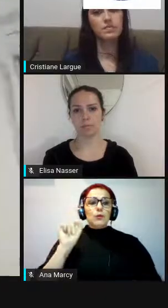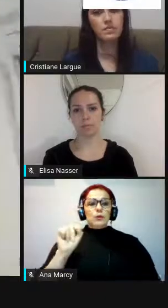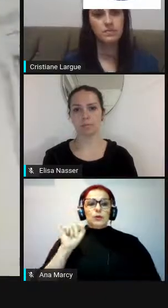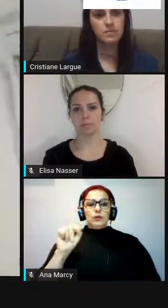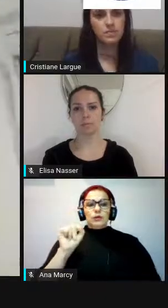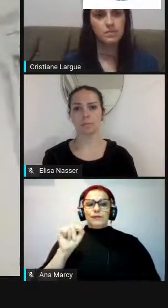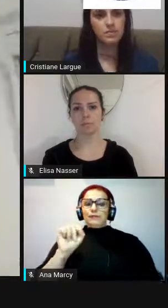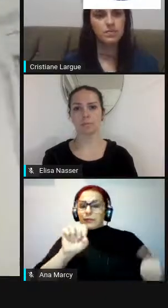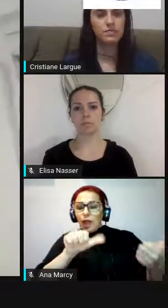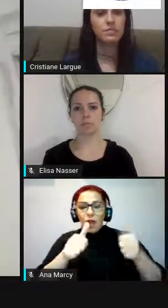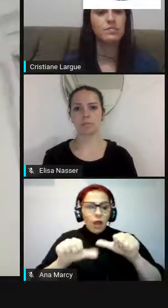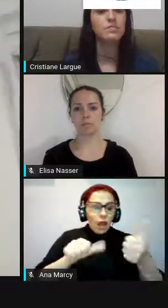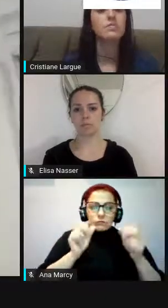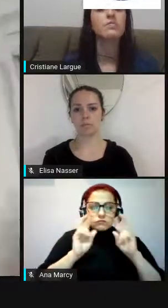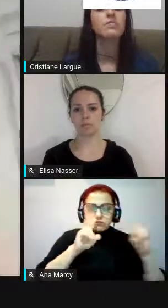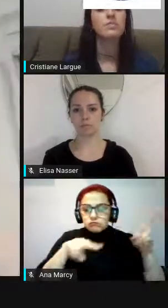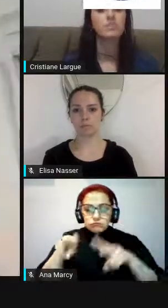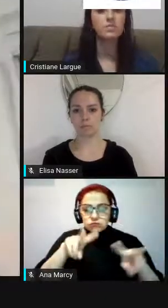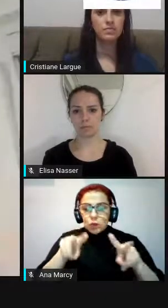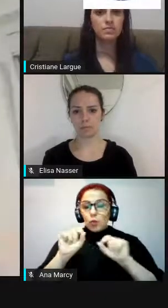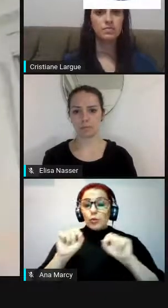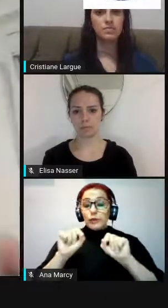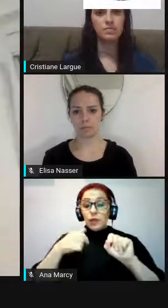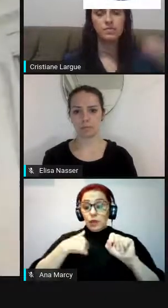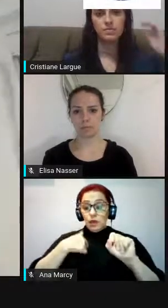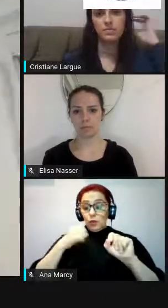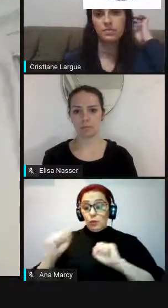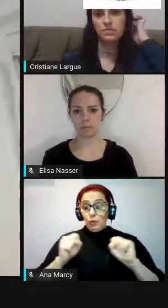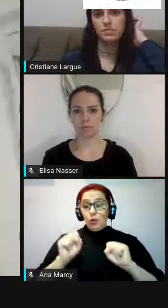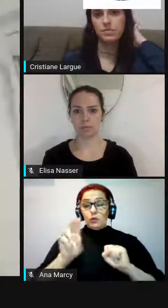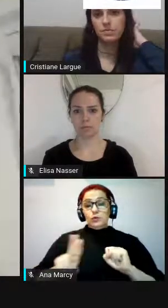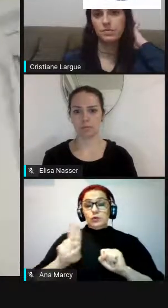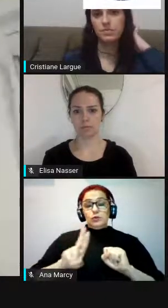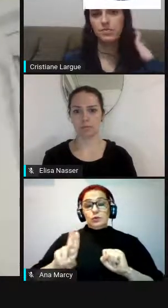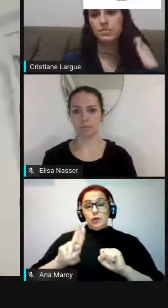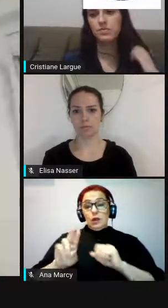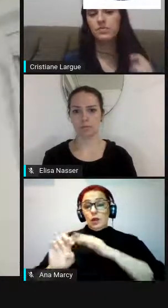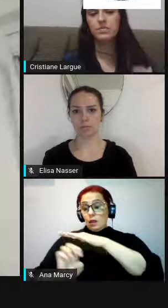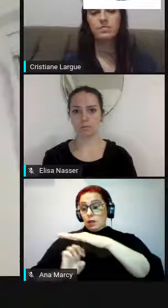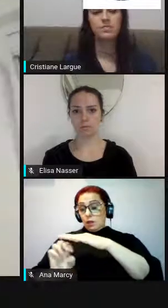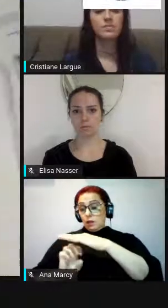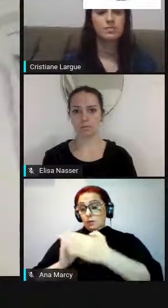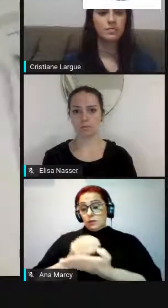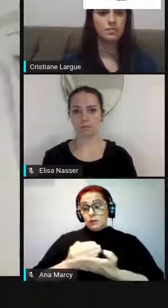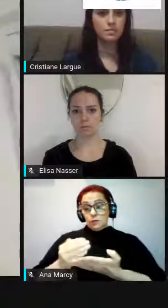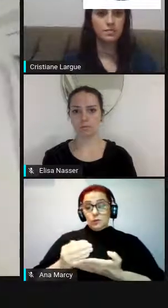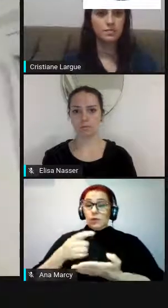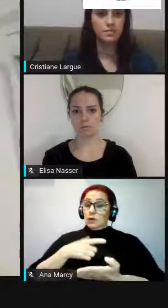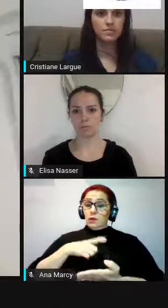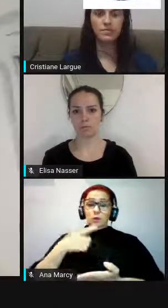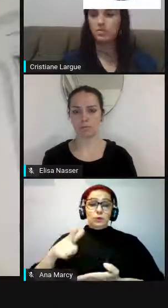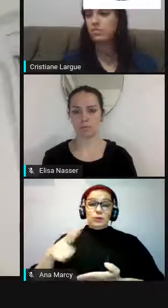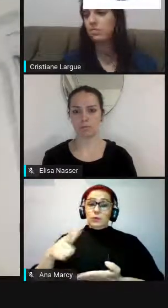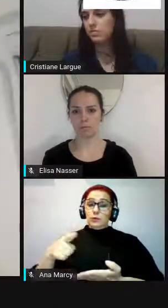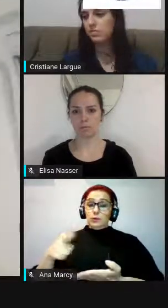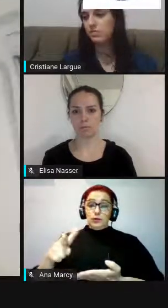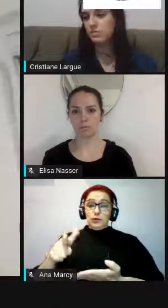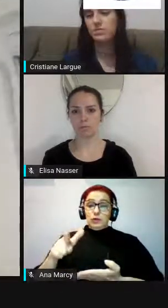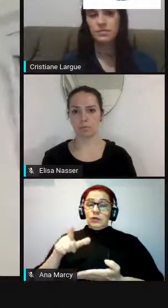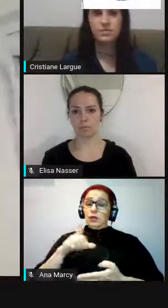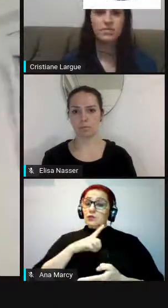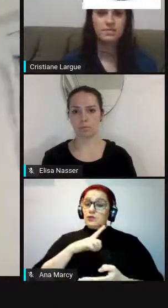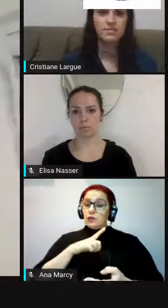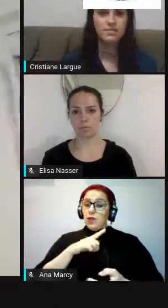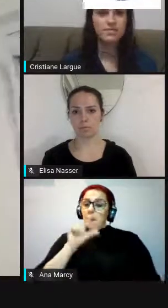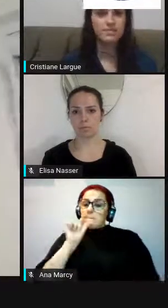avaliar né pois qual ou quais são os recursos que a gente tem na época quando a gente começou eu não tinha muito recurso né a gente tinha r$ 2000 só